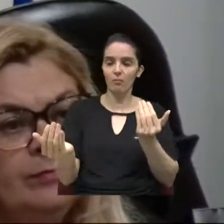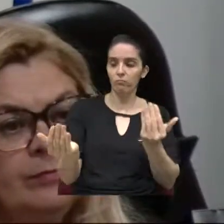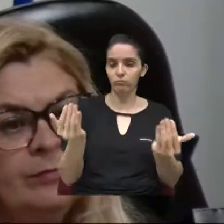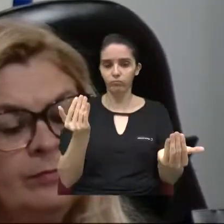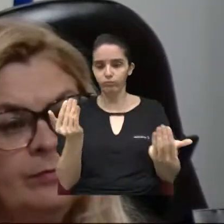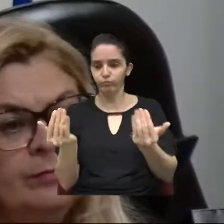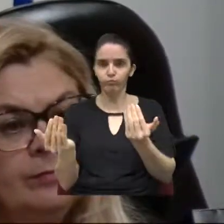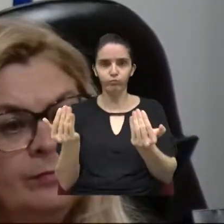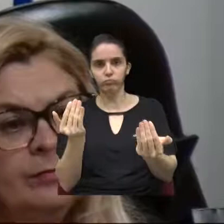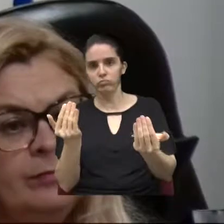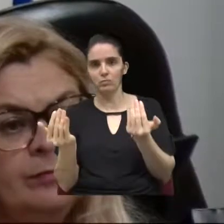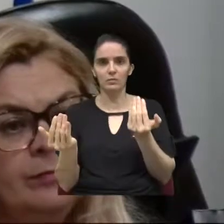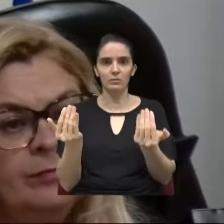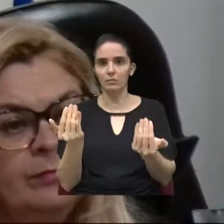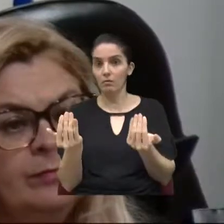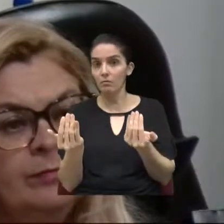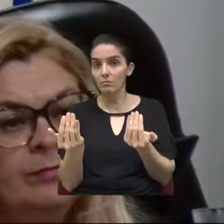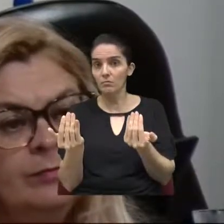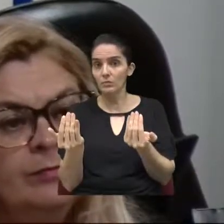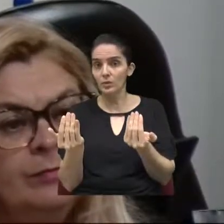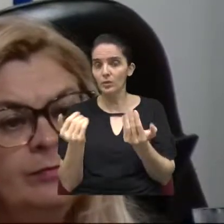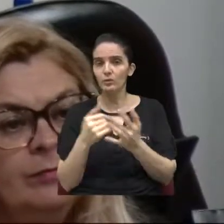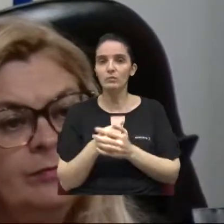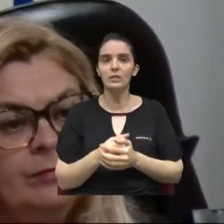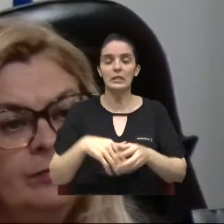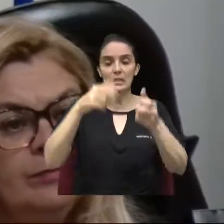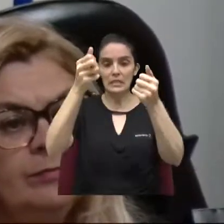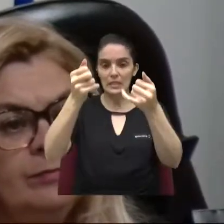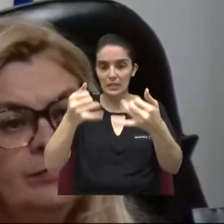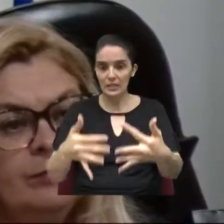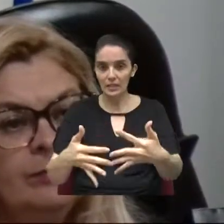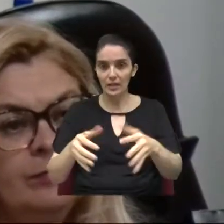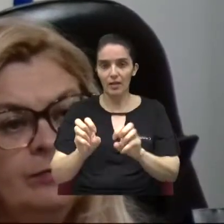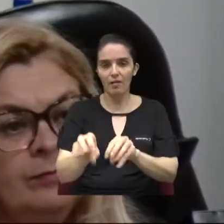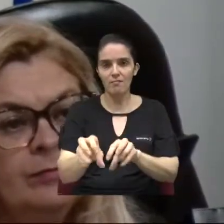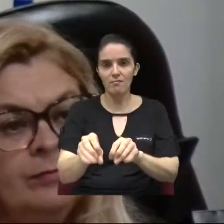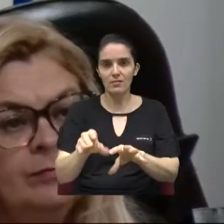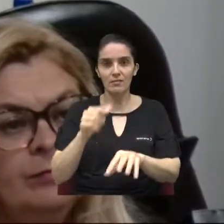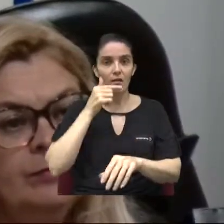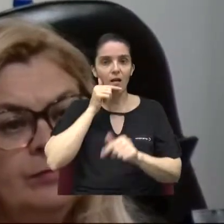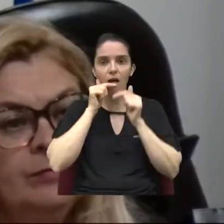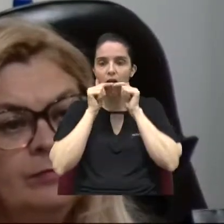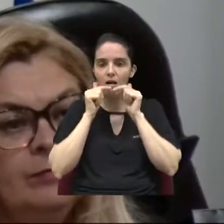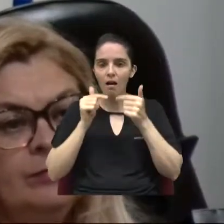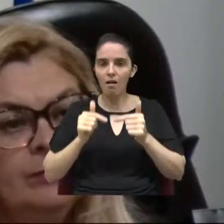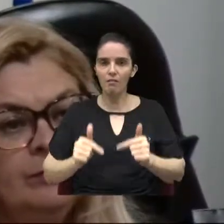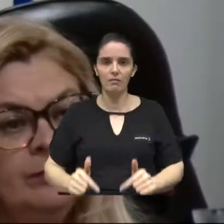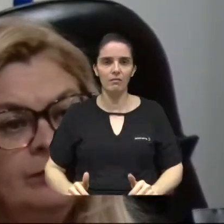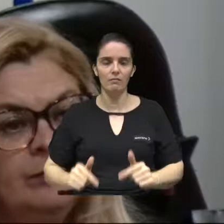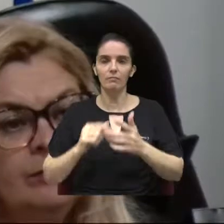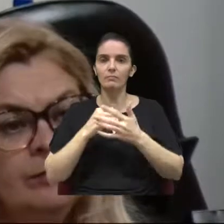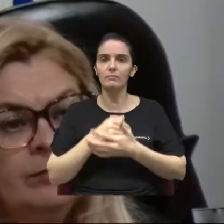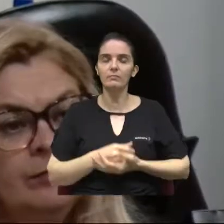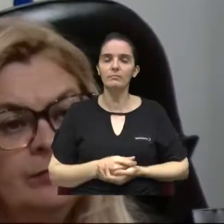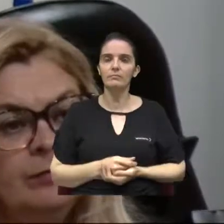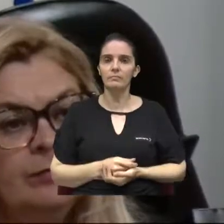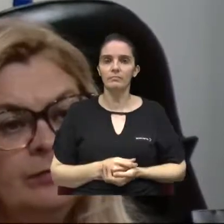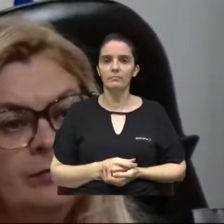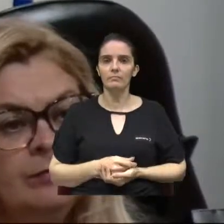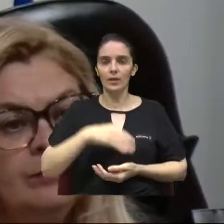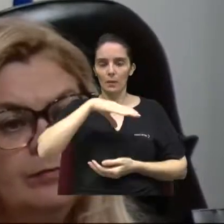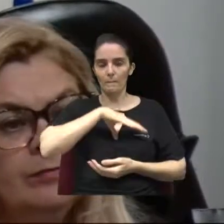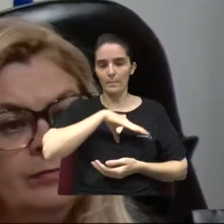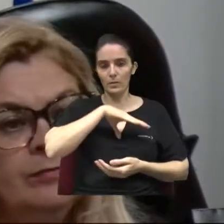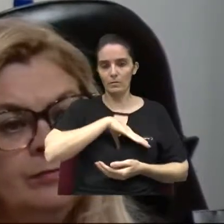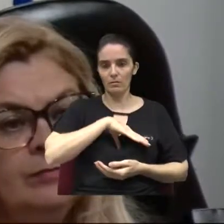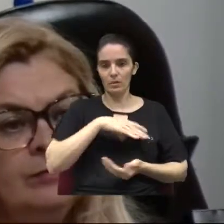comparativo, né? E ensino de idiomas é isso, é fazer uma comparação com a língua materna, que no nosso caso é o